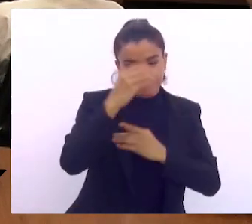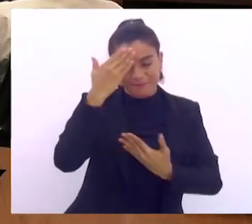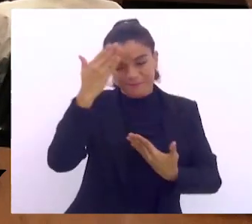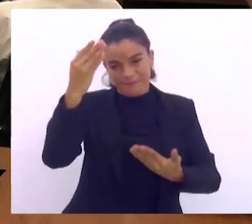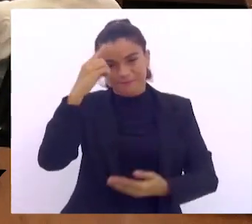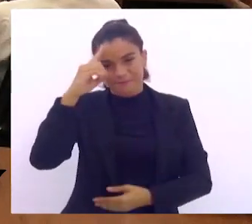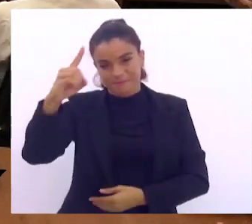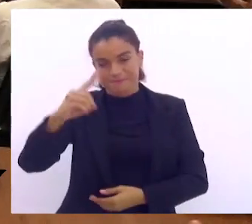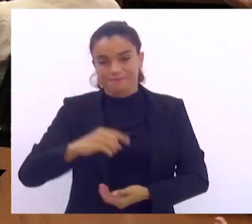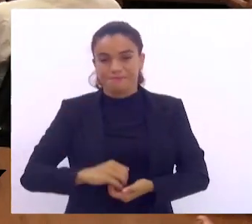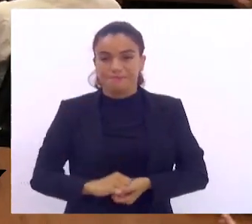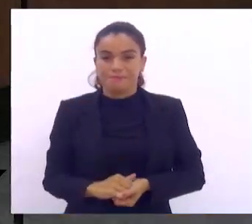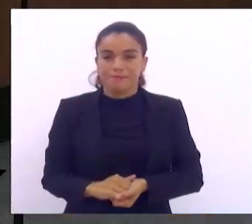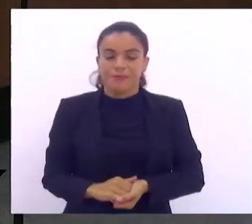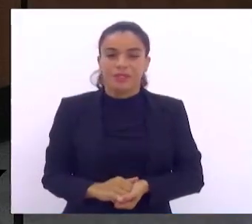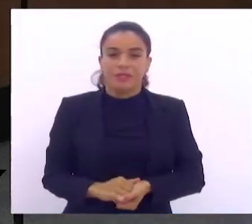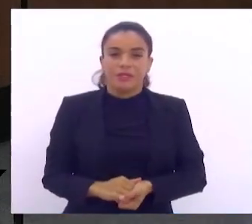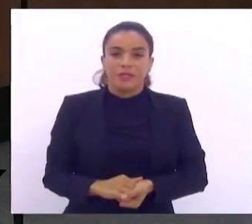dia.